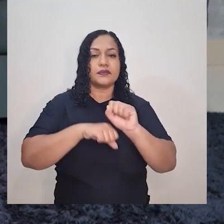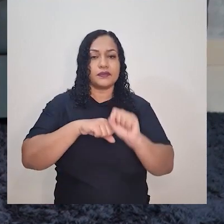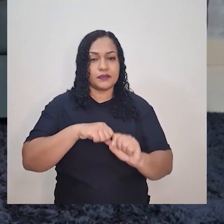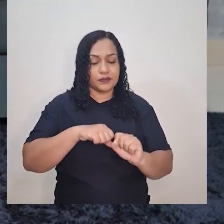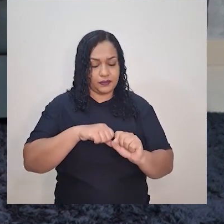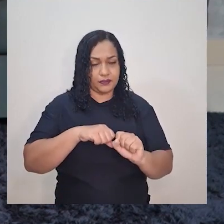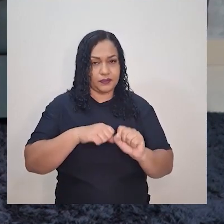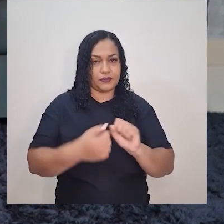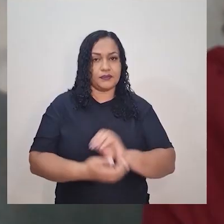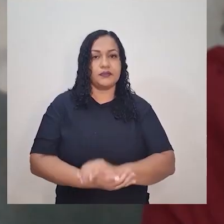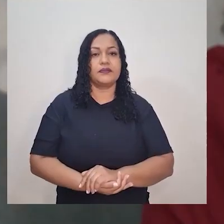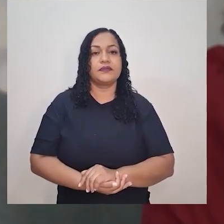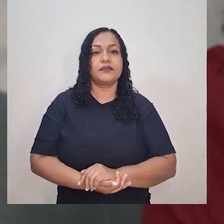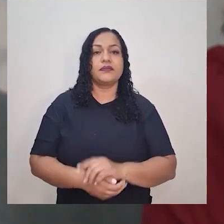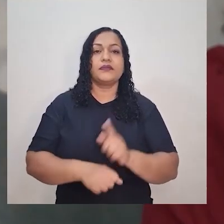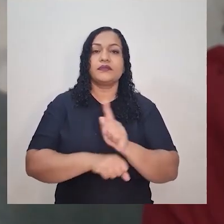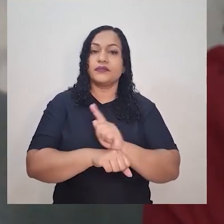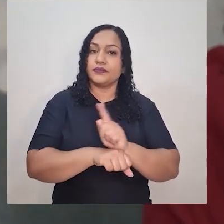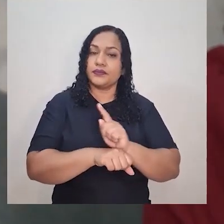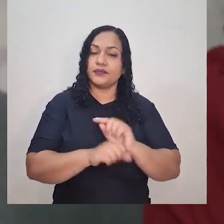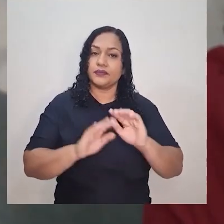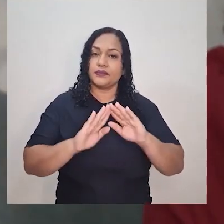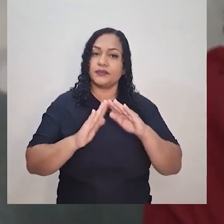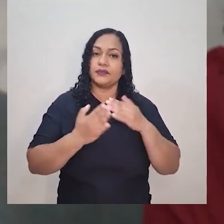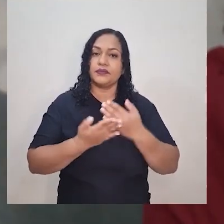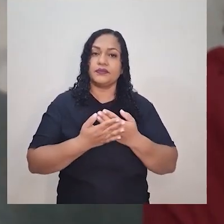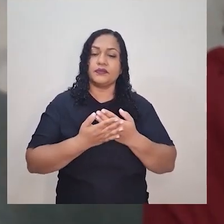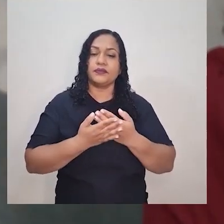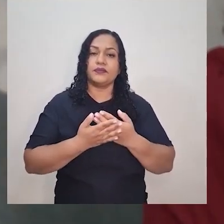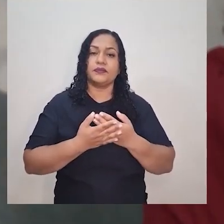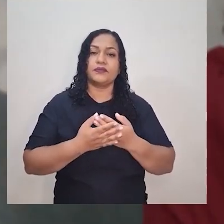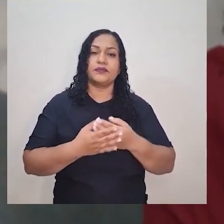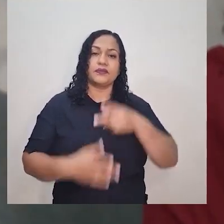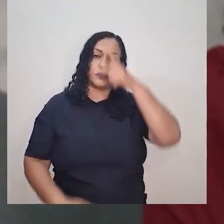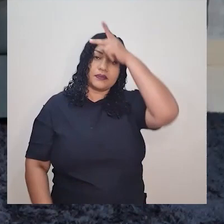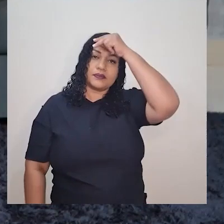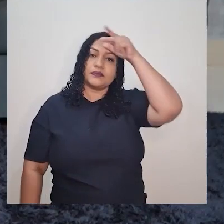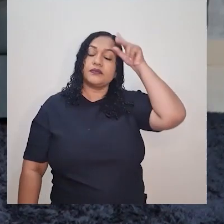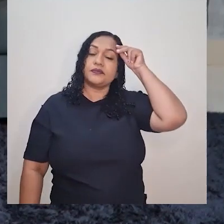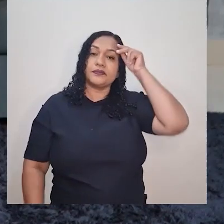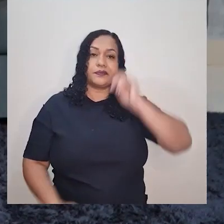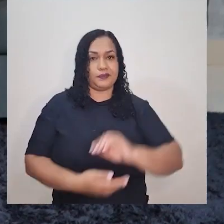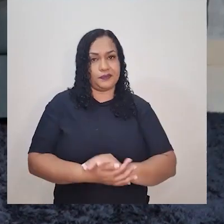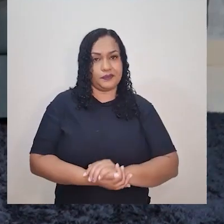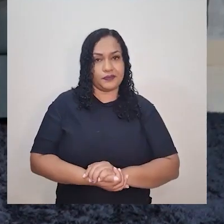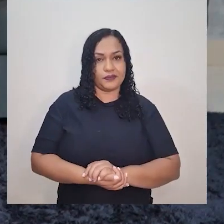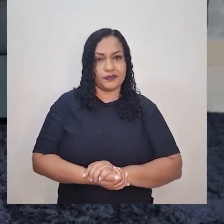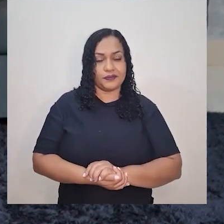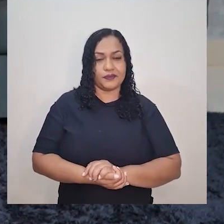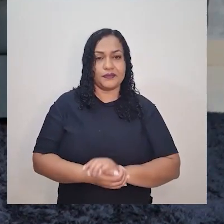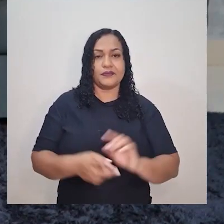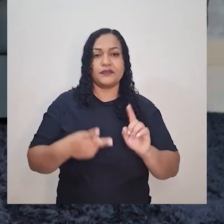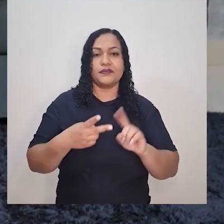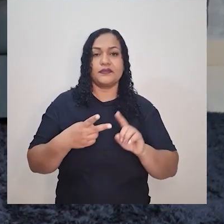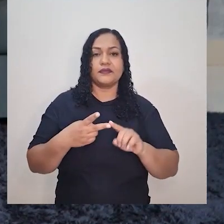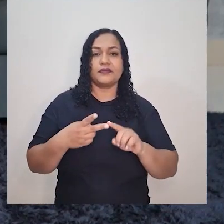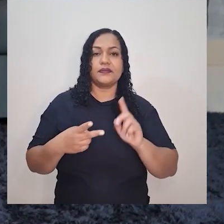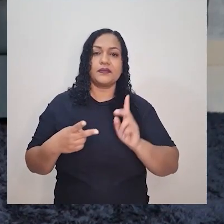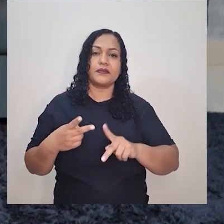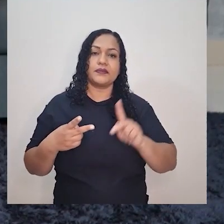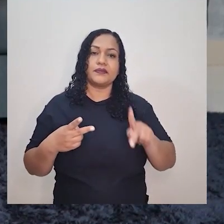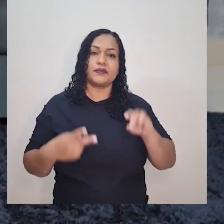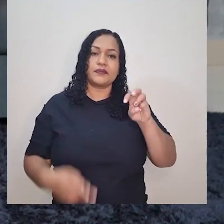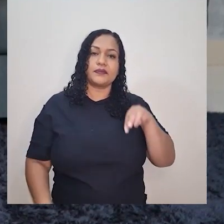do Maranhão, o EMASul, e gestora escolar na Rede de Ensino de Imperatriz. A professora Maria